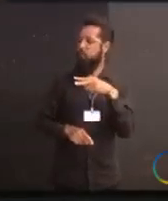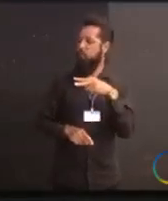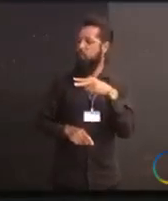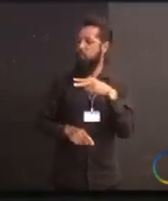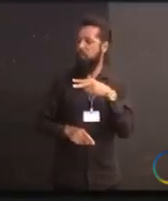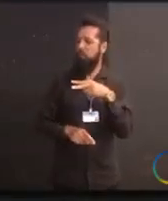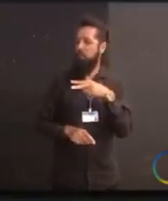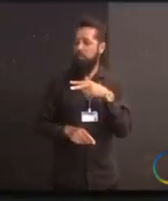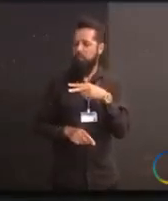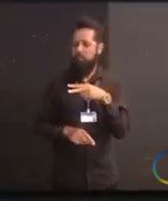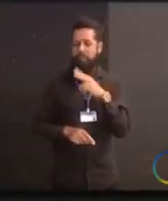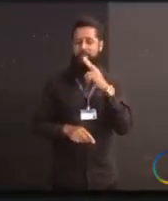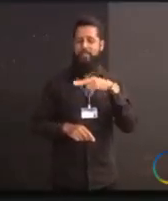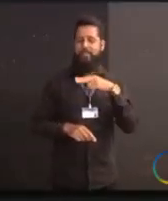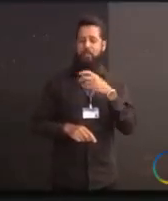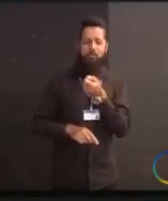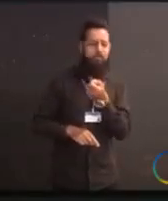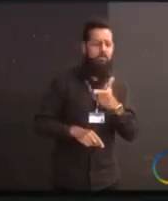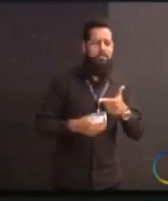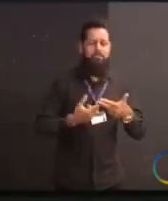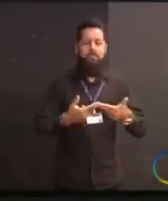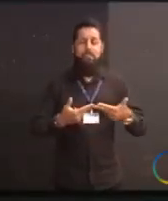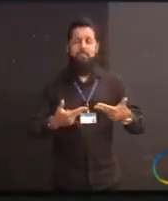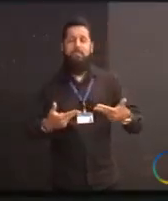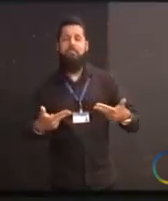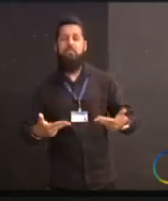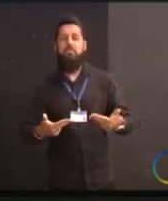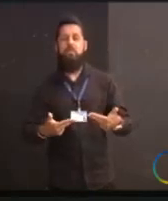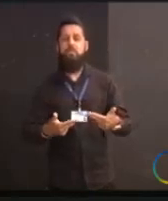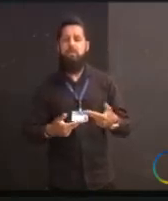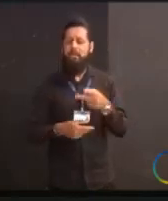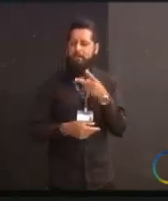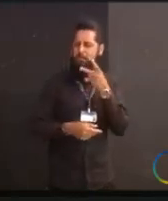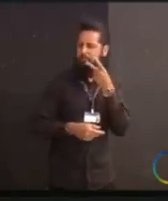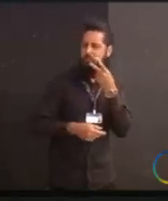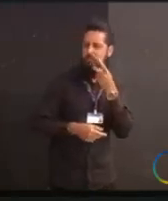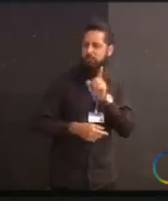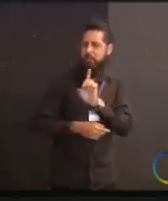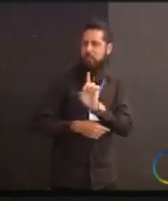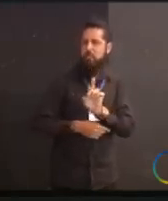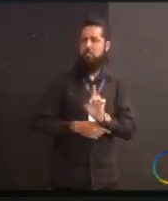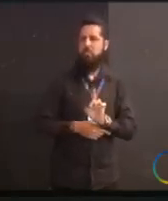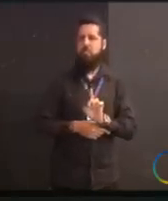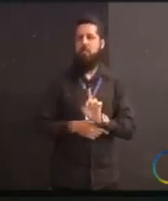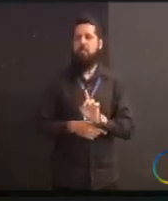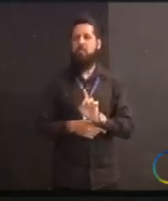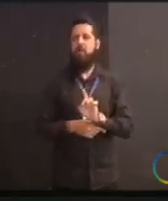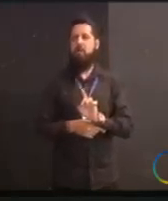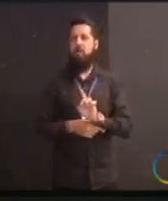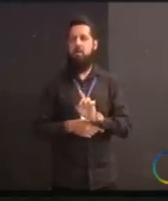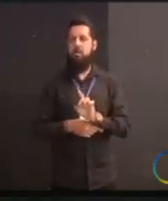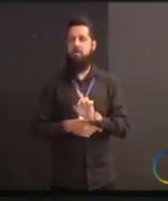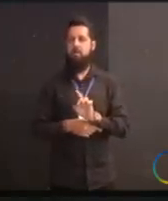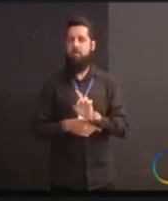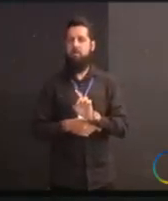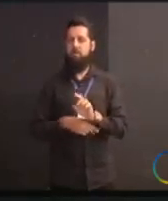outra coisa. Mas ele não falaria como muitos médiuns falam.